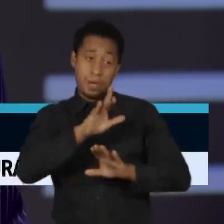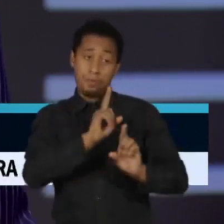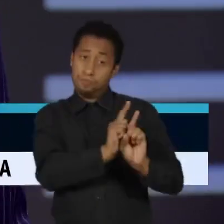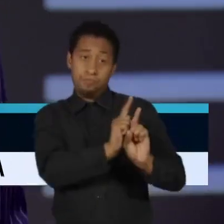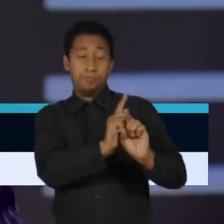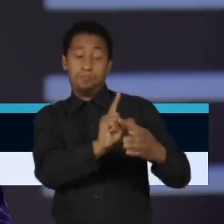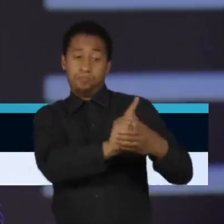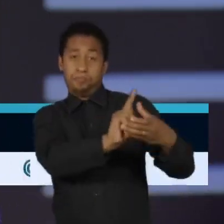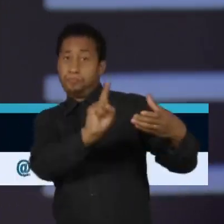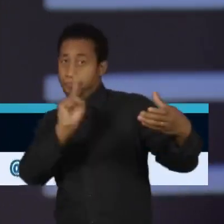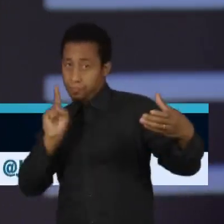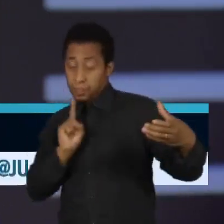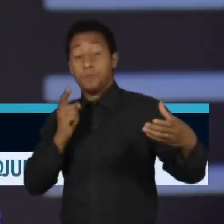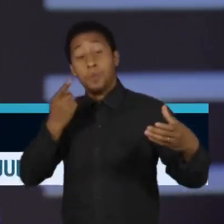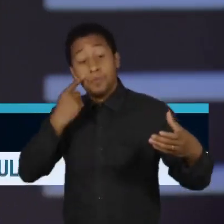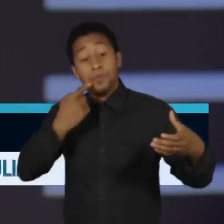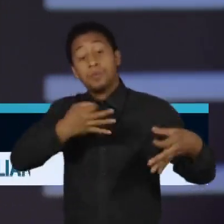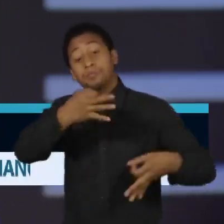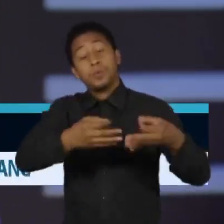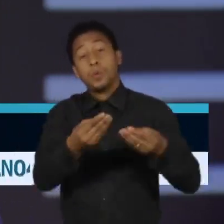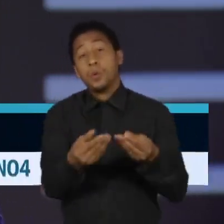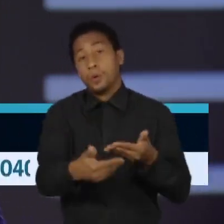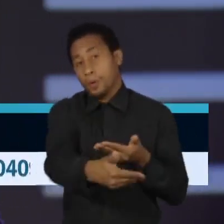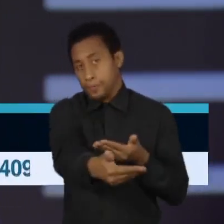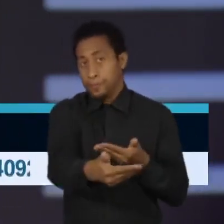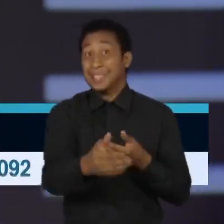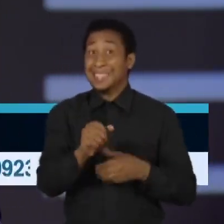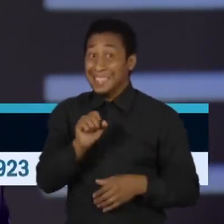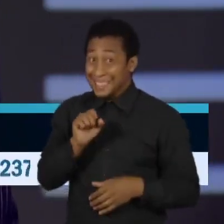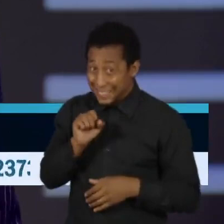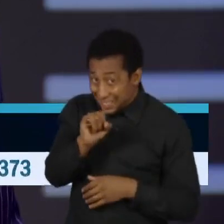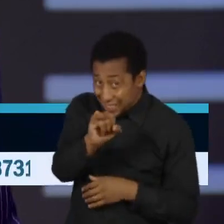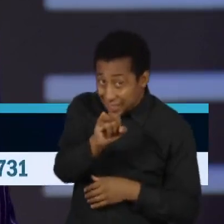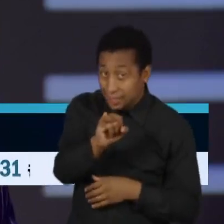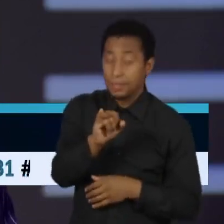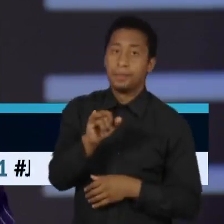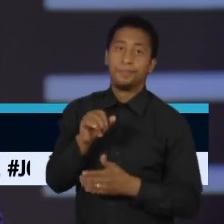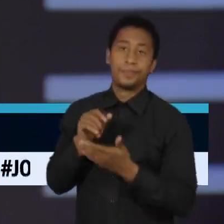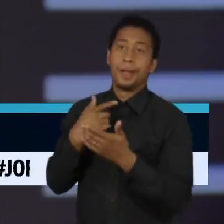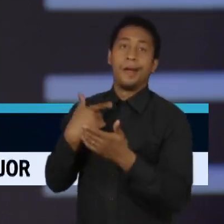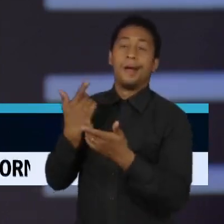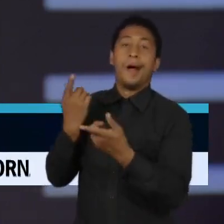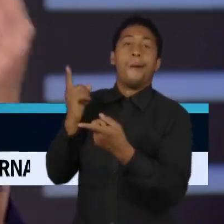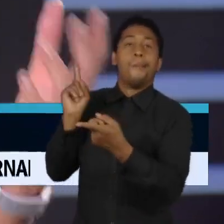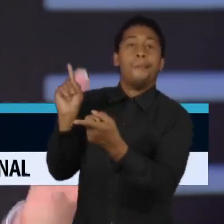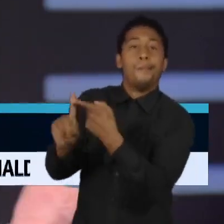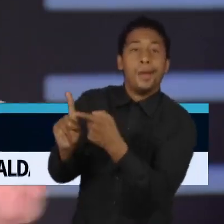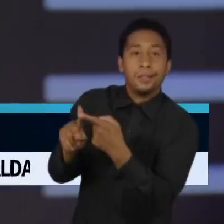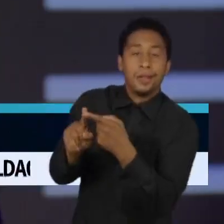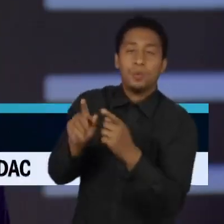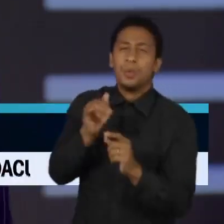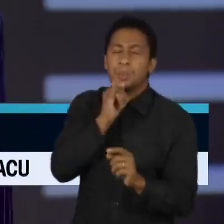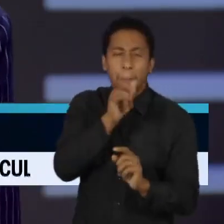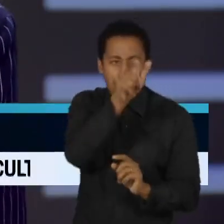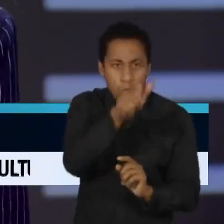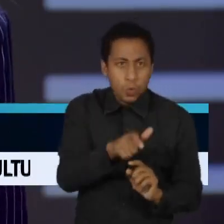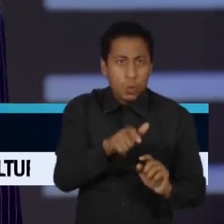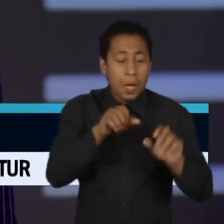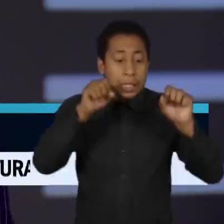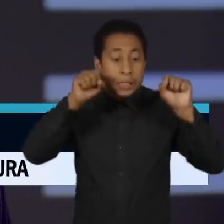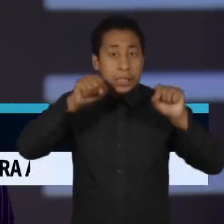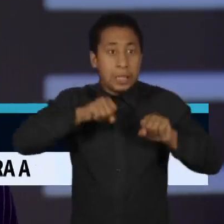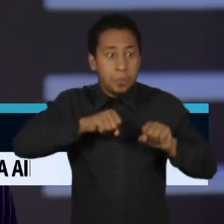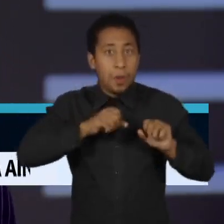processadas. Se houver qualquer ação no sentido de ameaçar uma testemunha, uma tentativa de fuga, de destruição